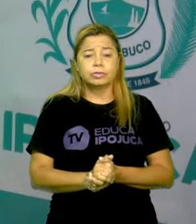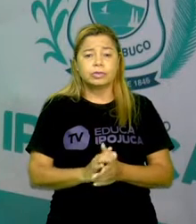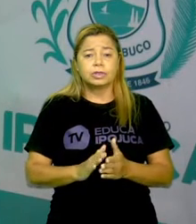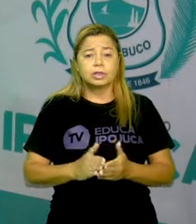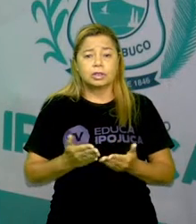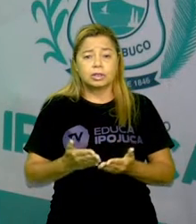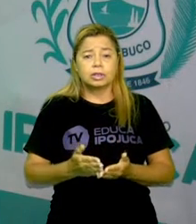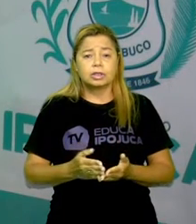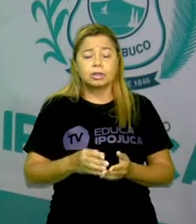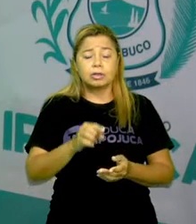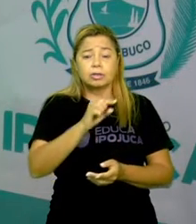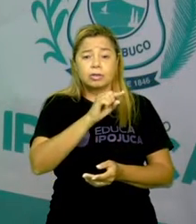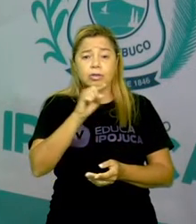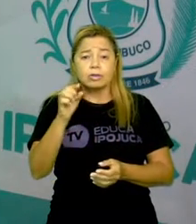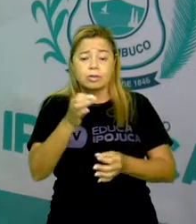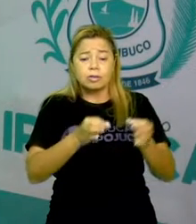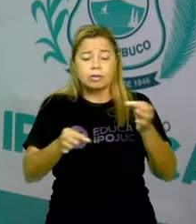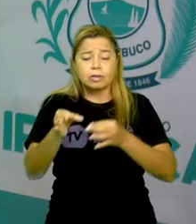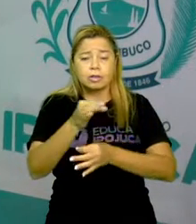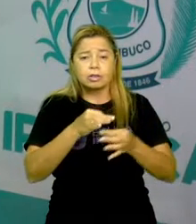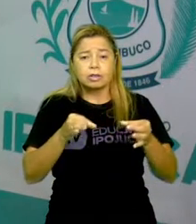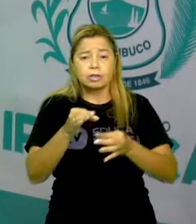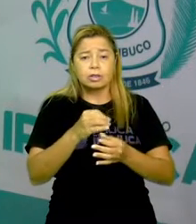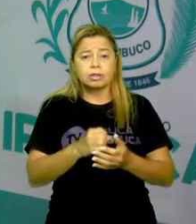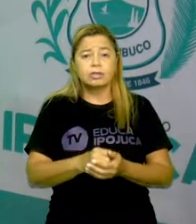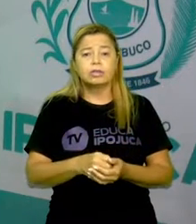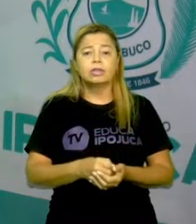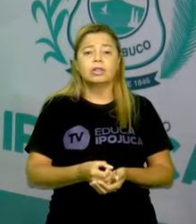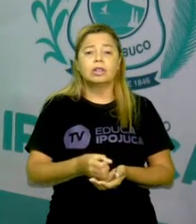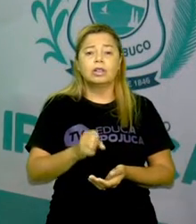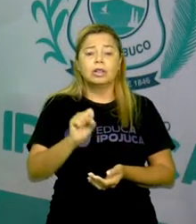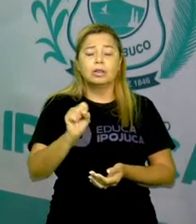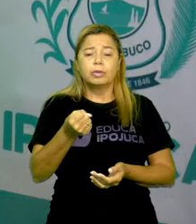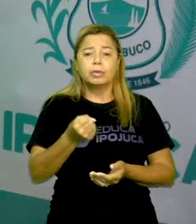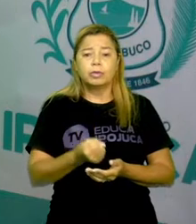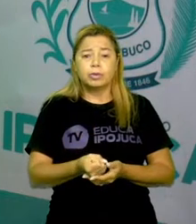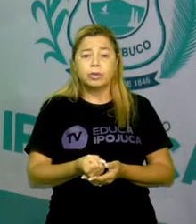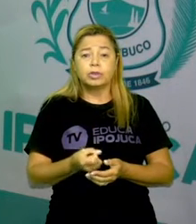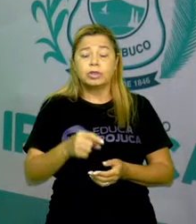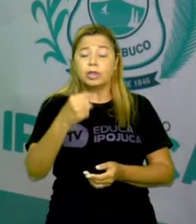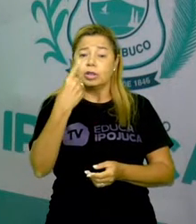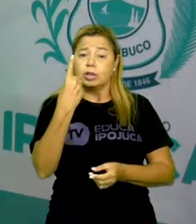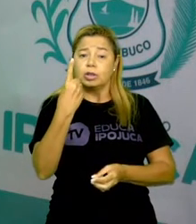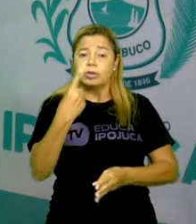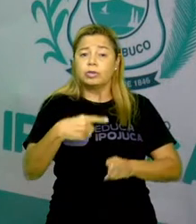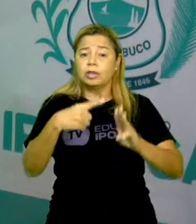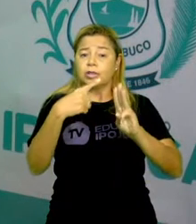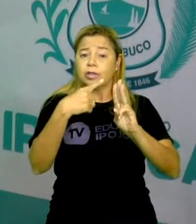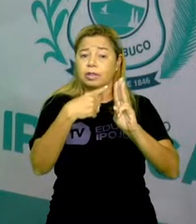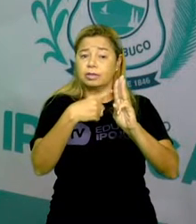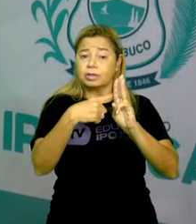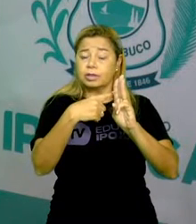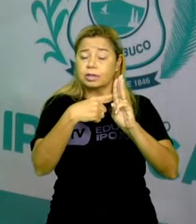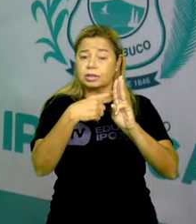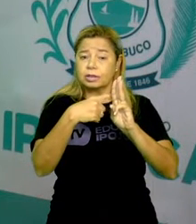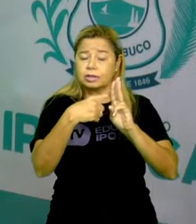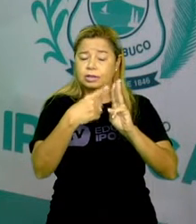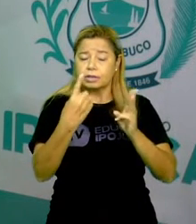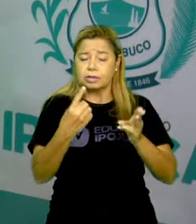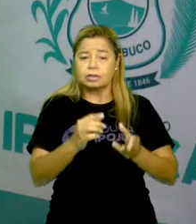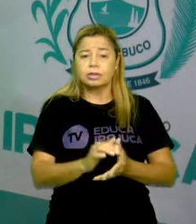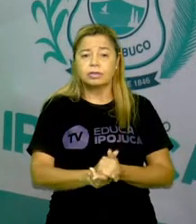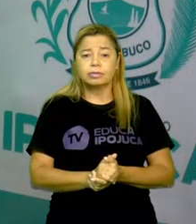fica aqui nas dezenas e 1 passa a ser uma centena completa. Por isso a